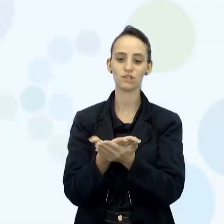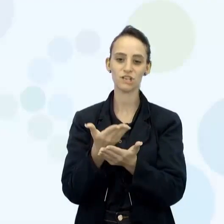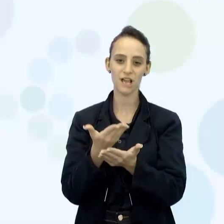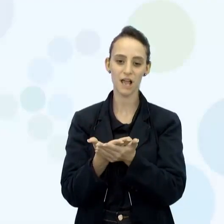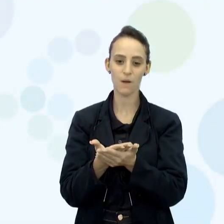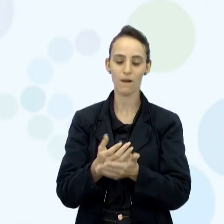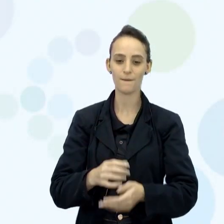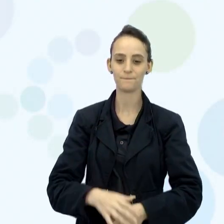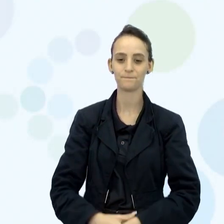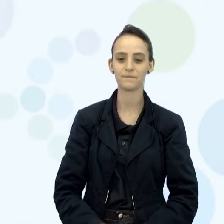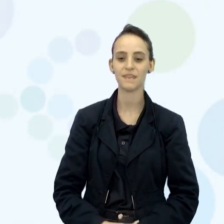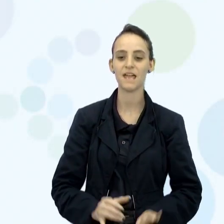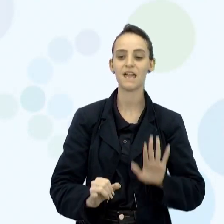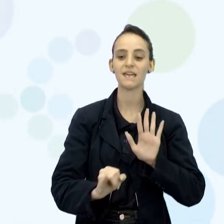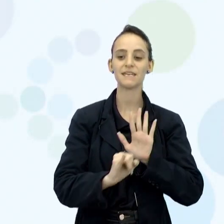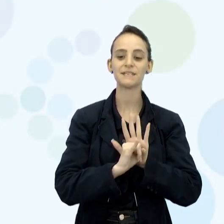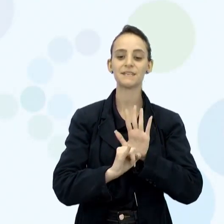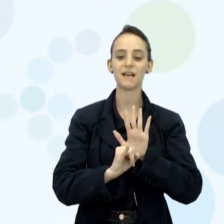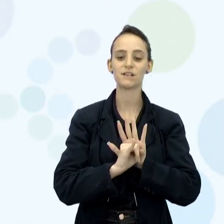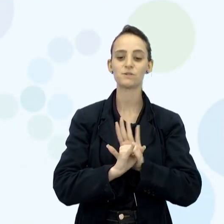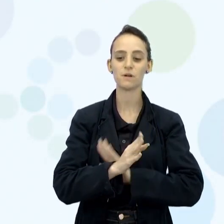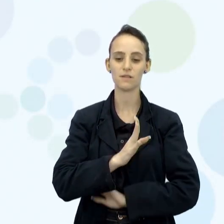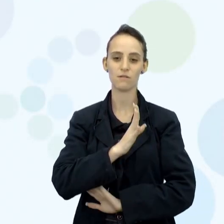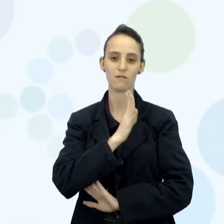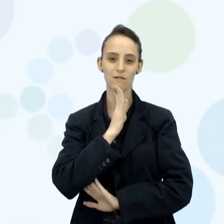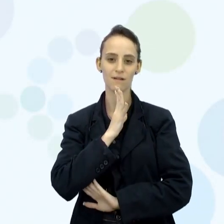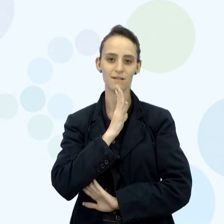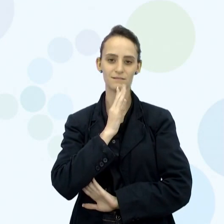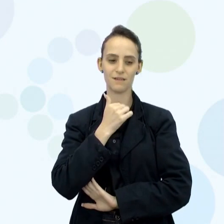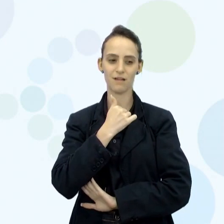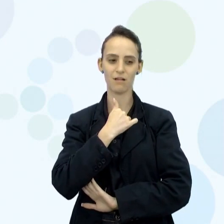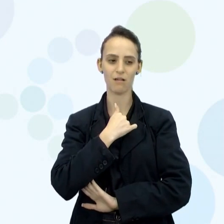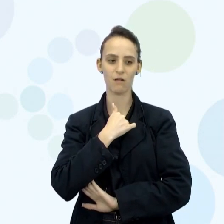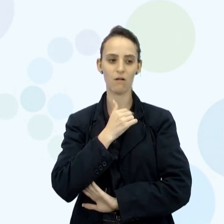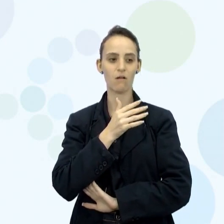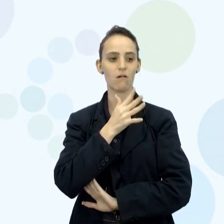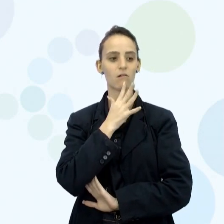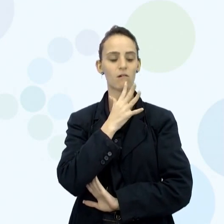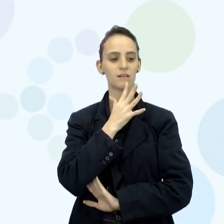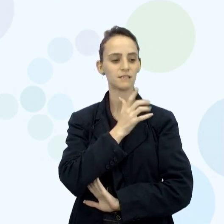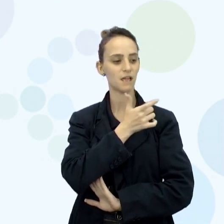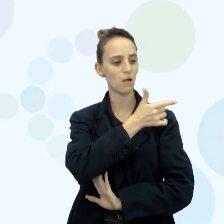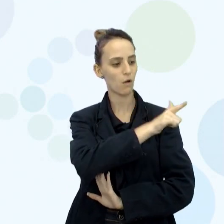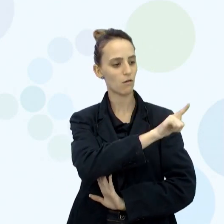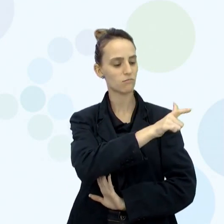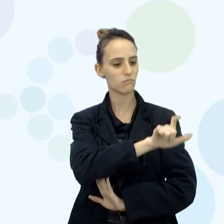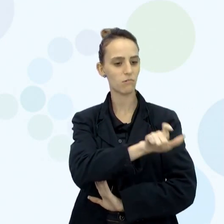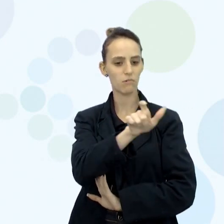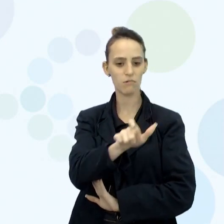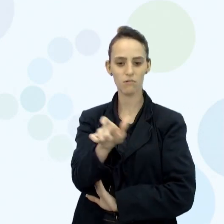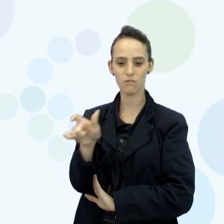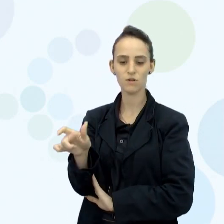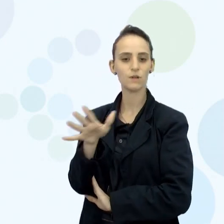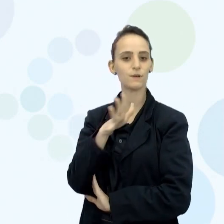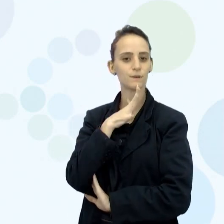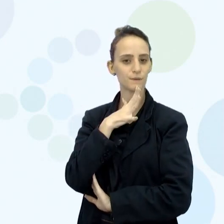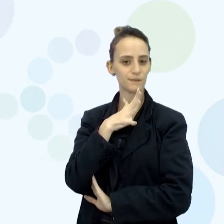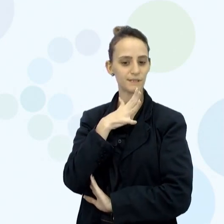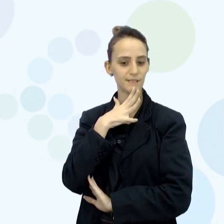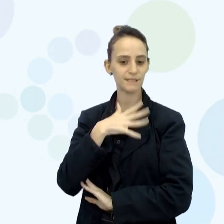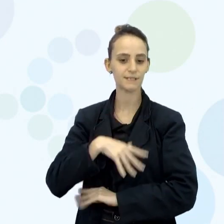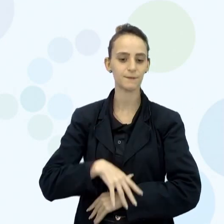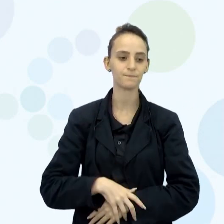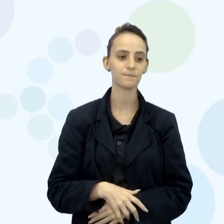agora: Identidade, um reconhecimento entre eu e o outro. Do nosso aprofundamento,